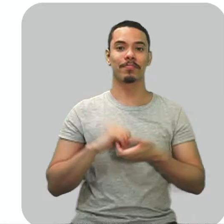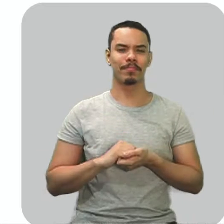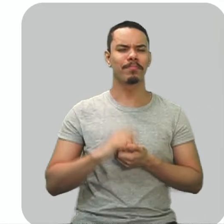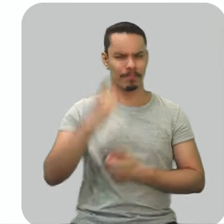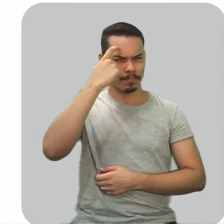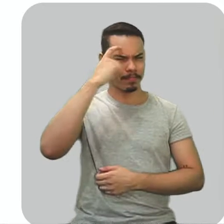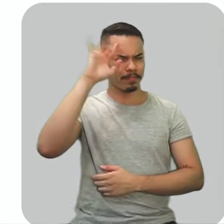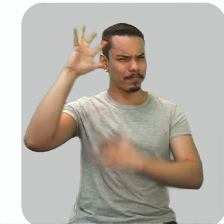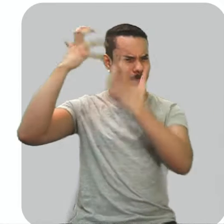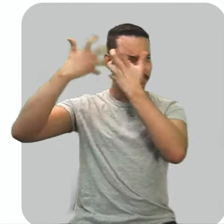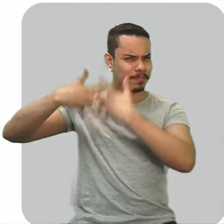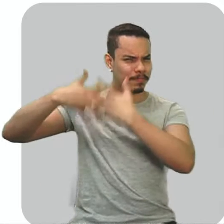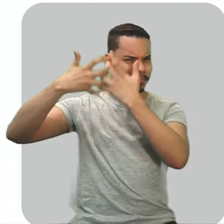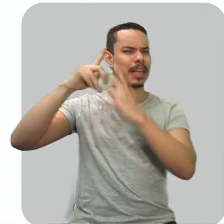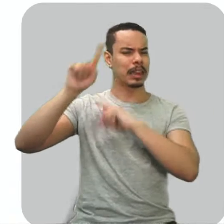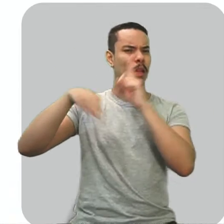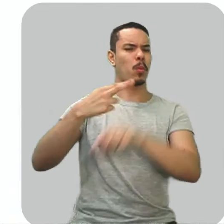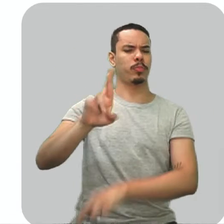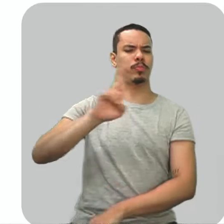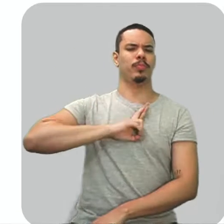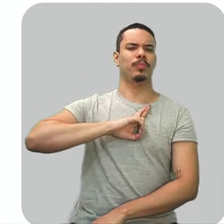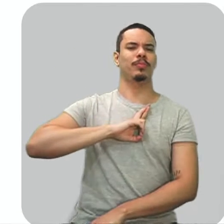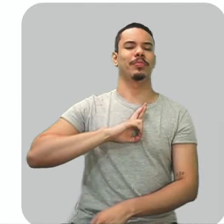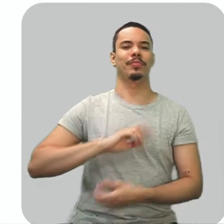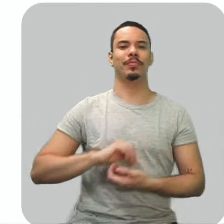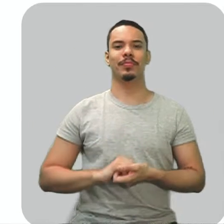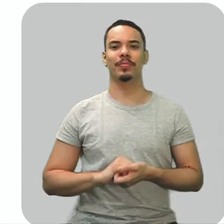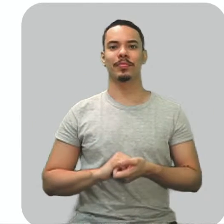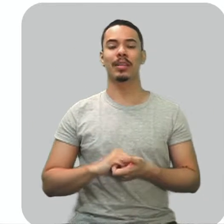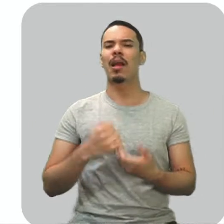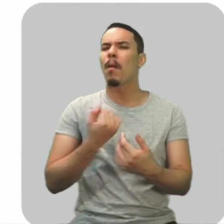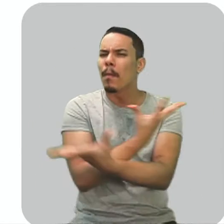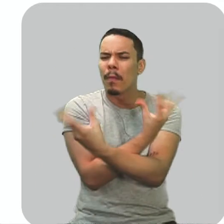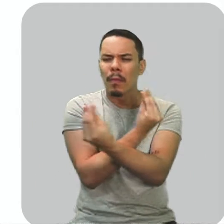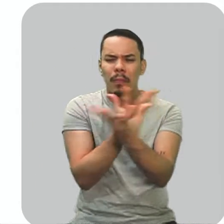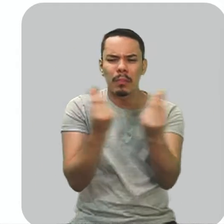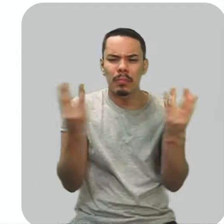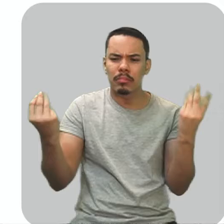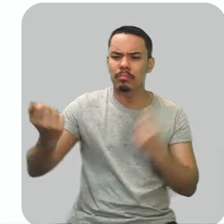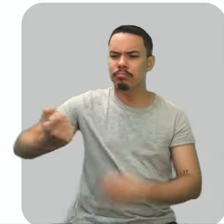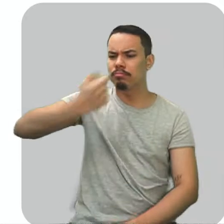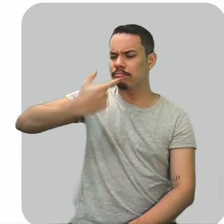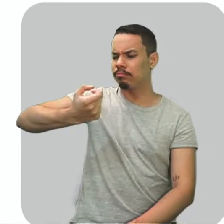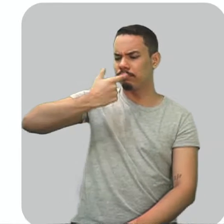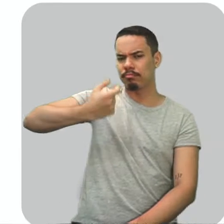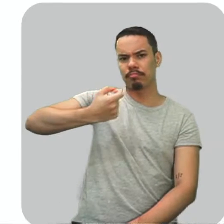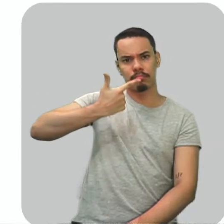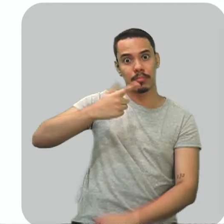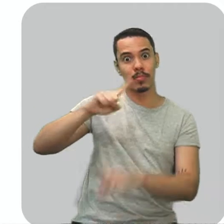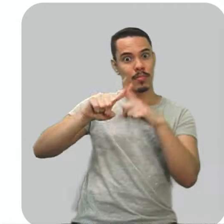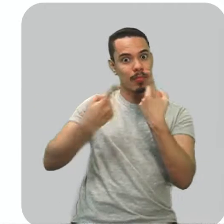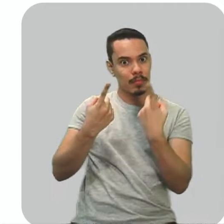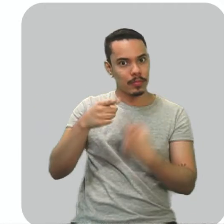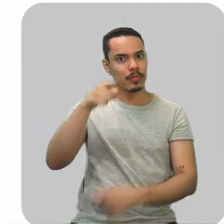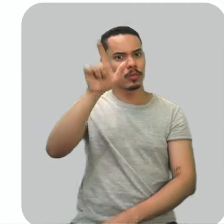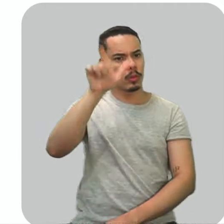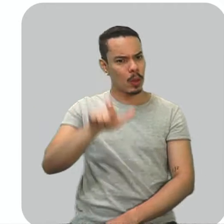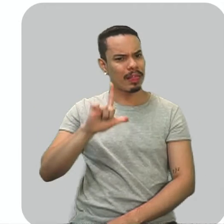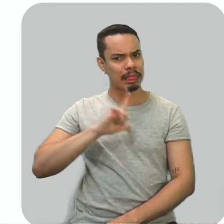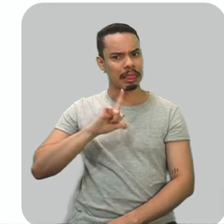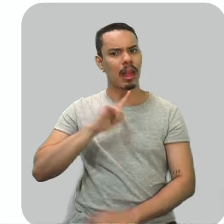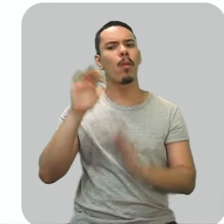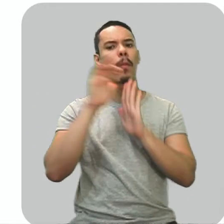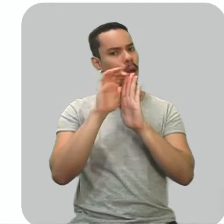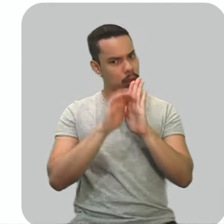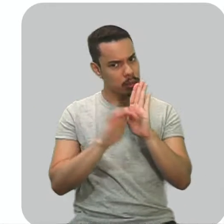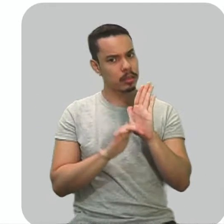pense depois eu quero resposta sou muitos medicamentos e o senhor tem